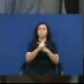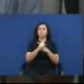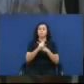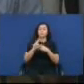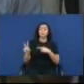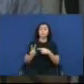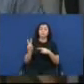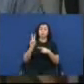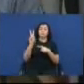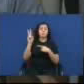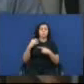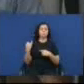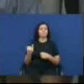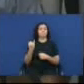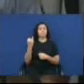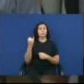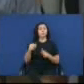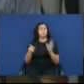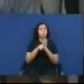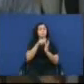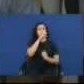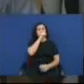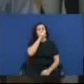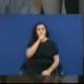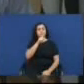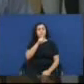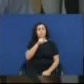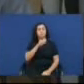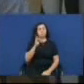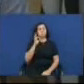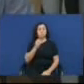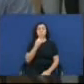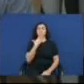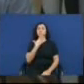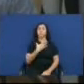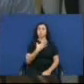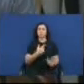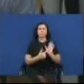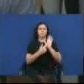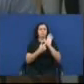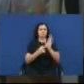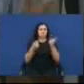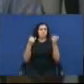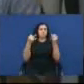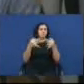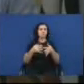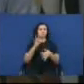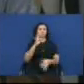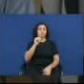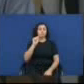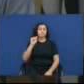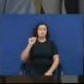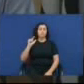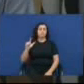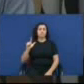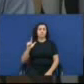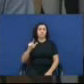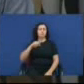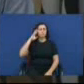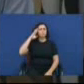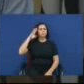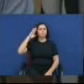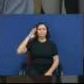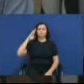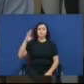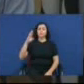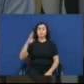de valores sociais no município de Limeira é exemplar. Eu vou citar apenas um deles. A FAAL é